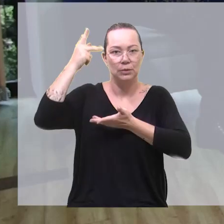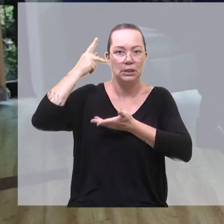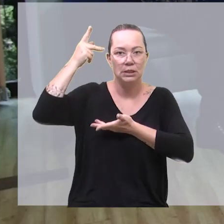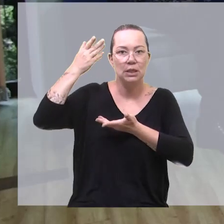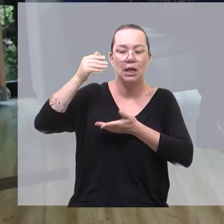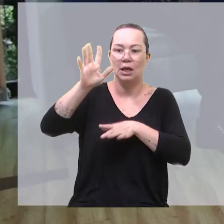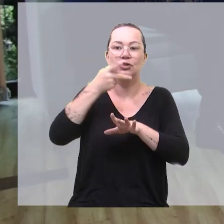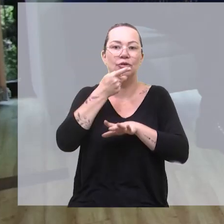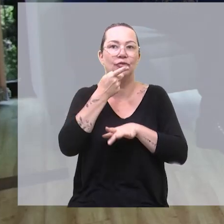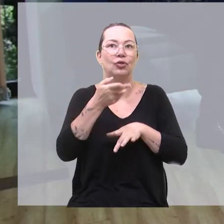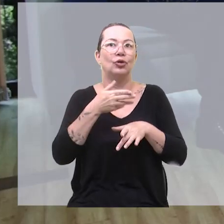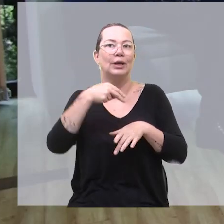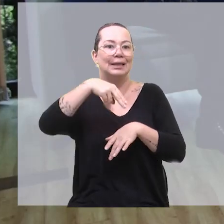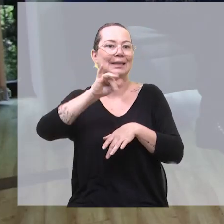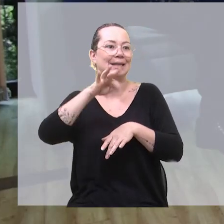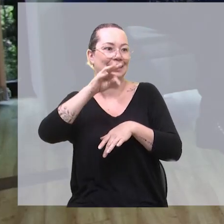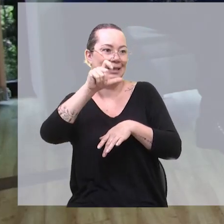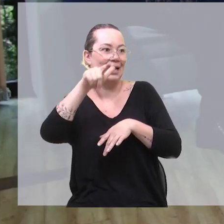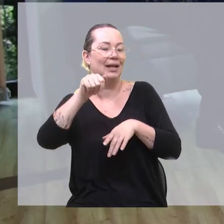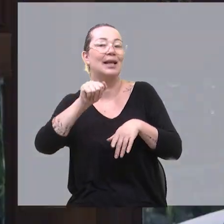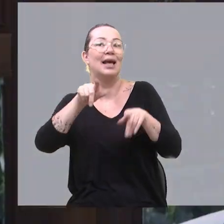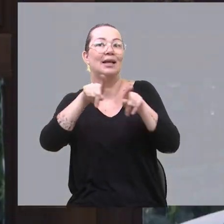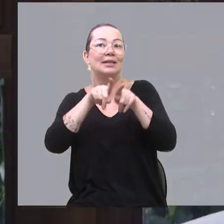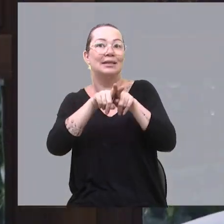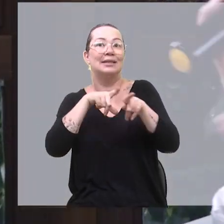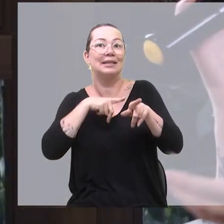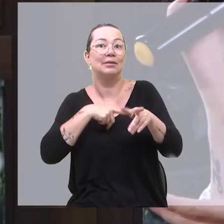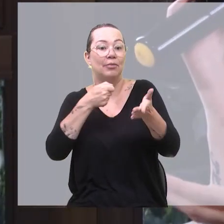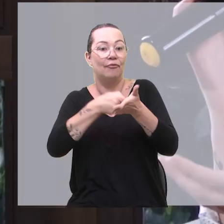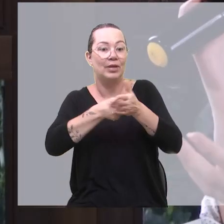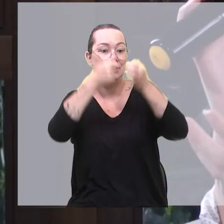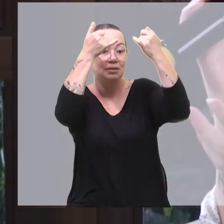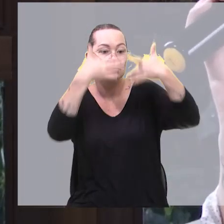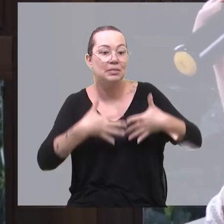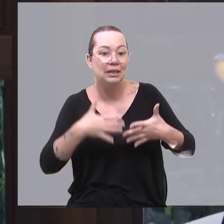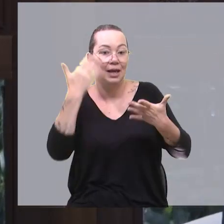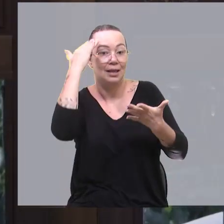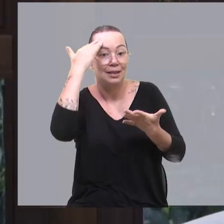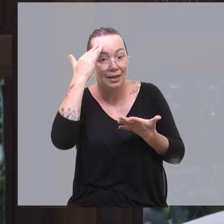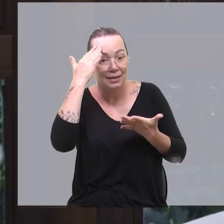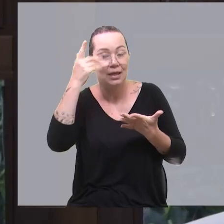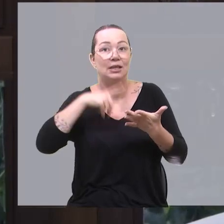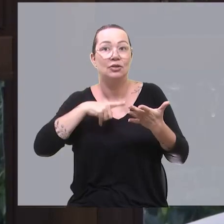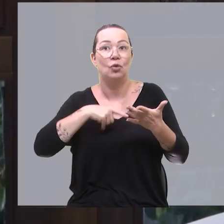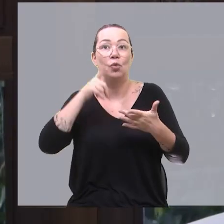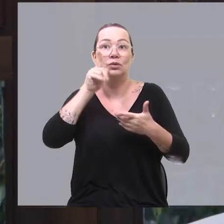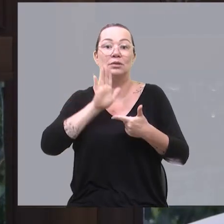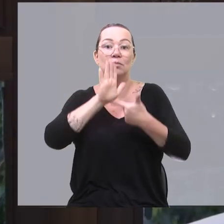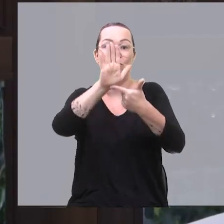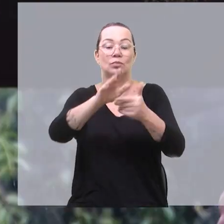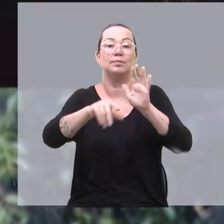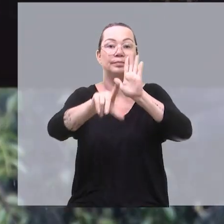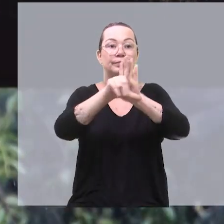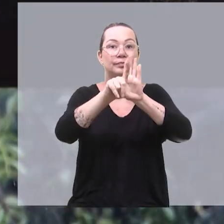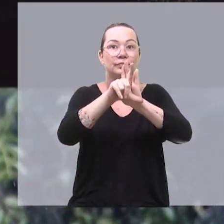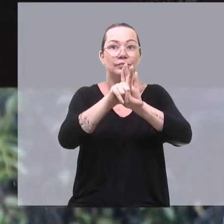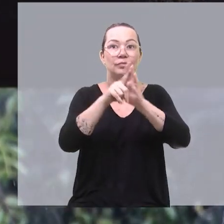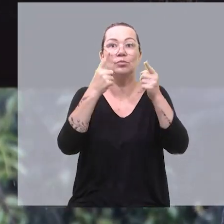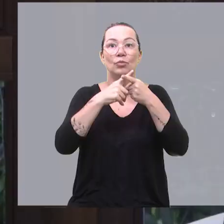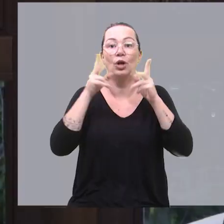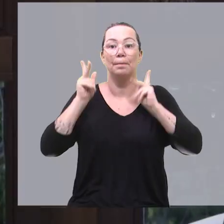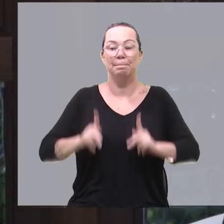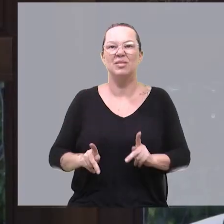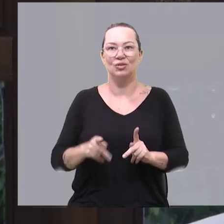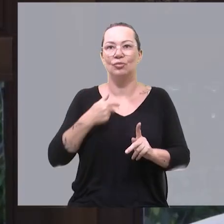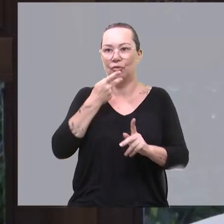psiquiátrica, e ela já me disse, Natália, a gente tem tentado fazer com que esse entendimento atinja algum patamar legal, né? Nesse sentido,